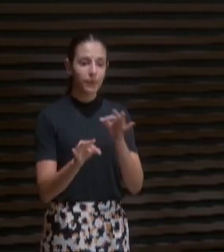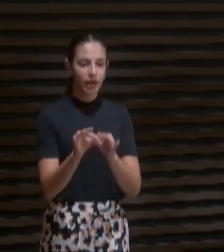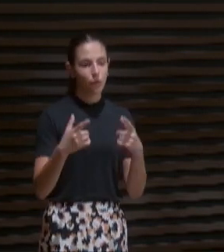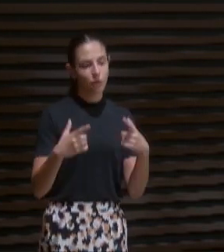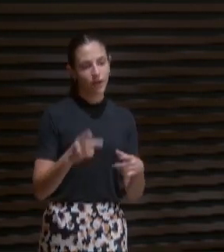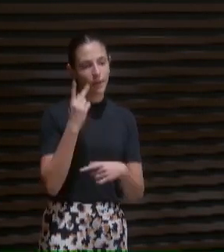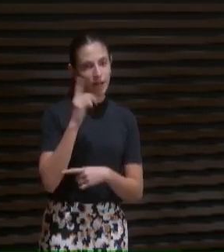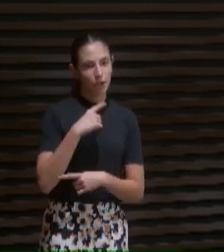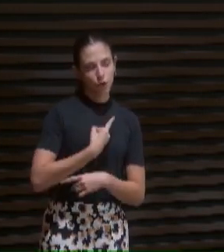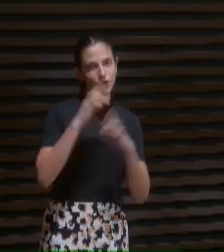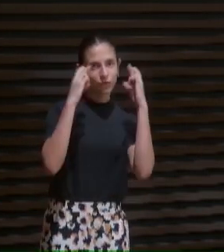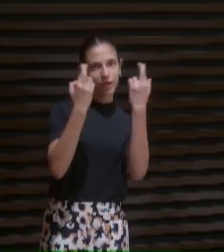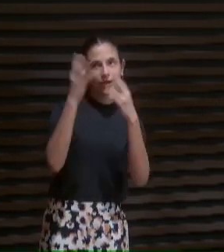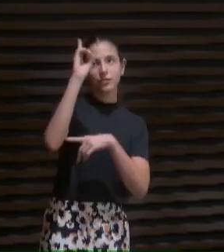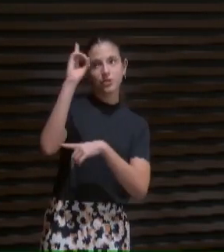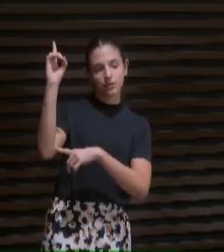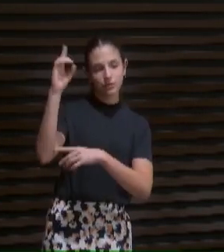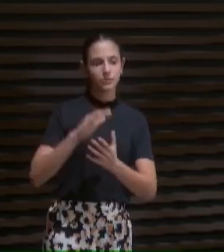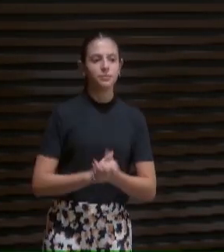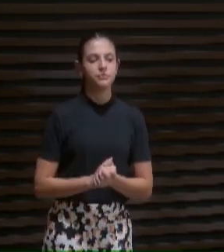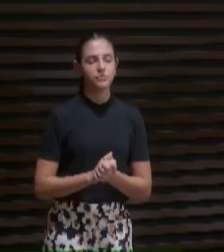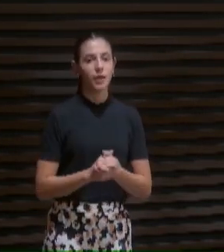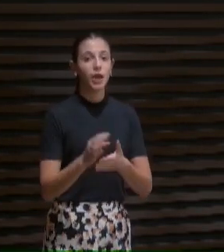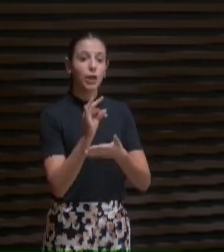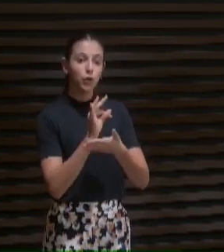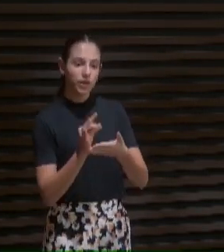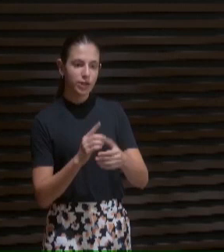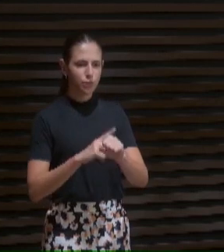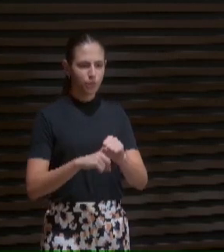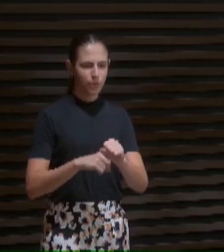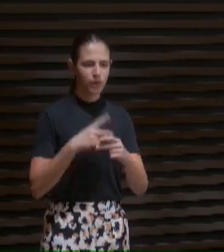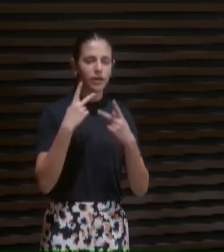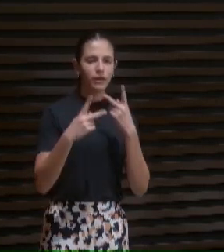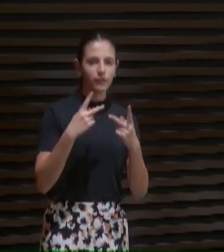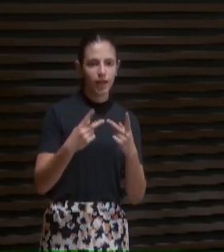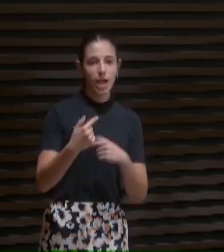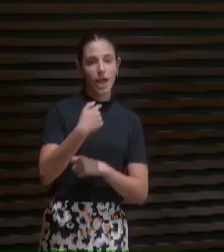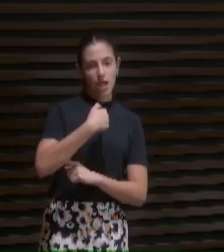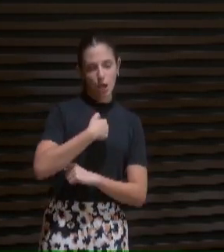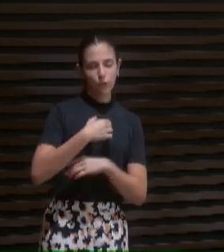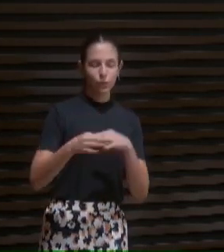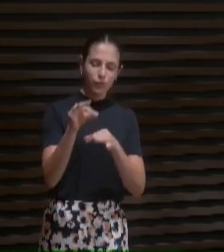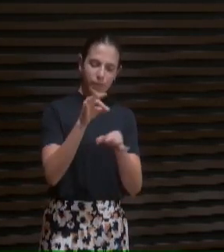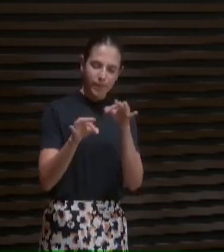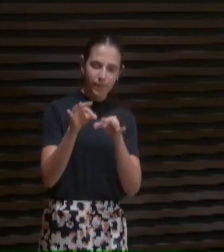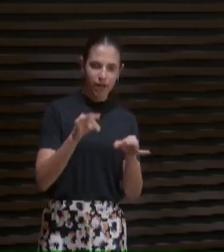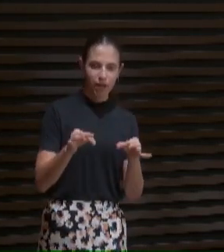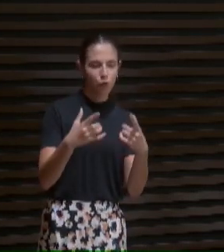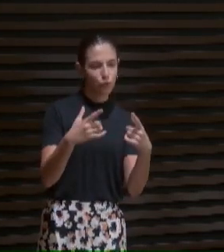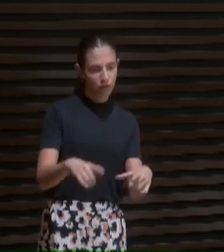aqui esse texto diz, quando eu for e lhes preparar lugar,